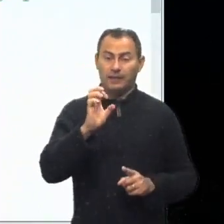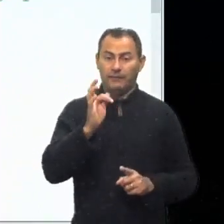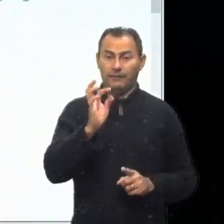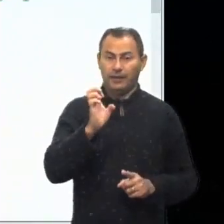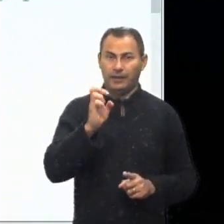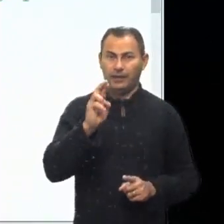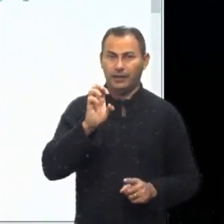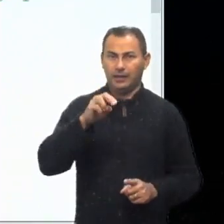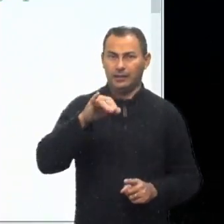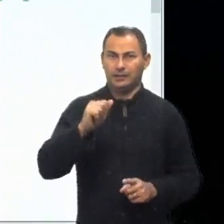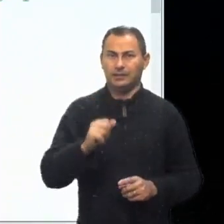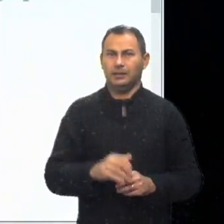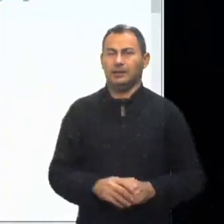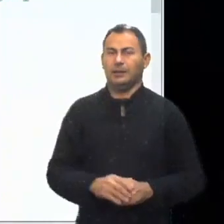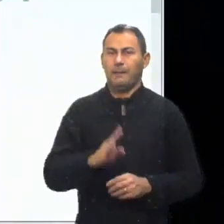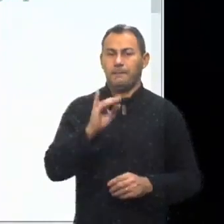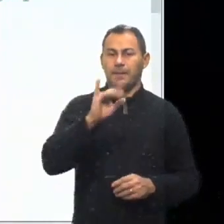senoide